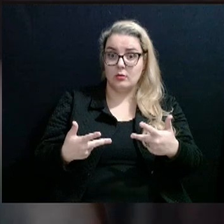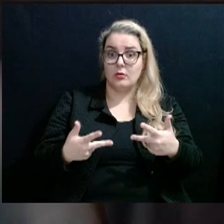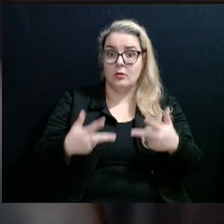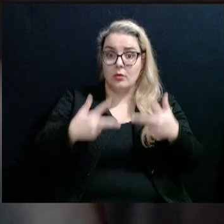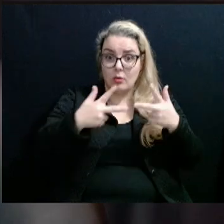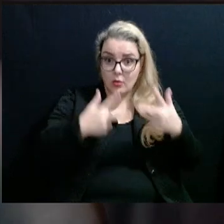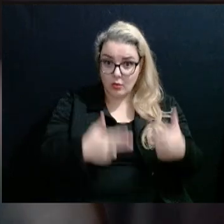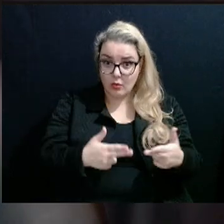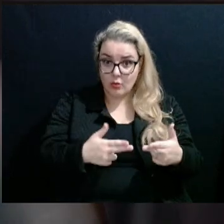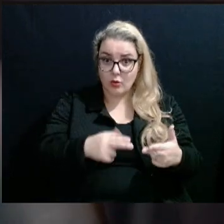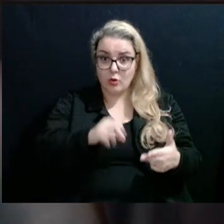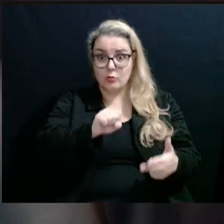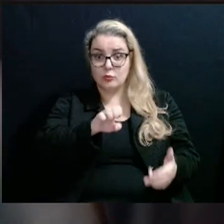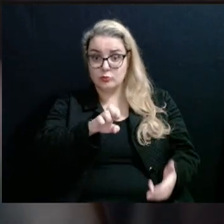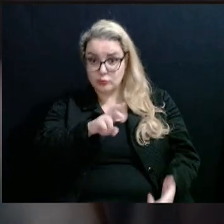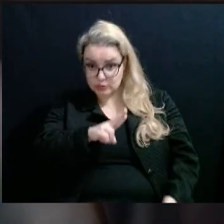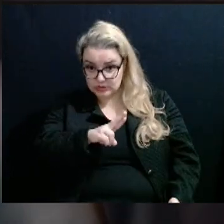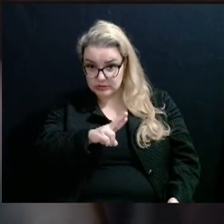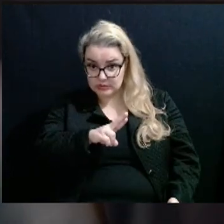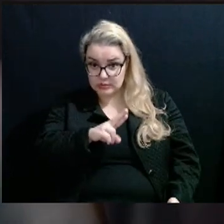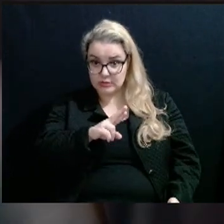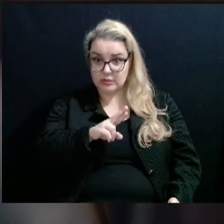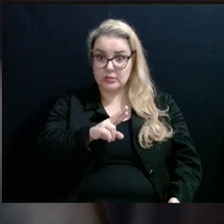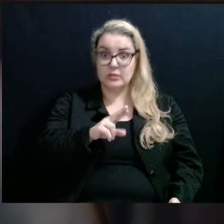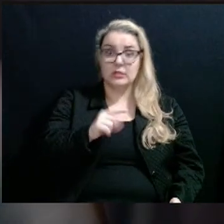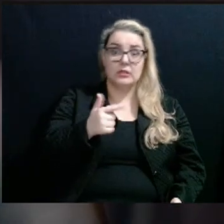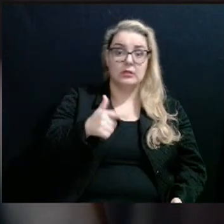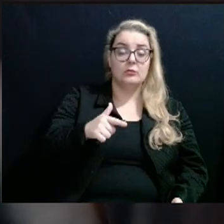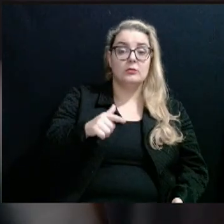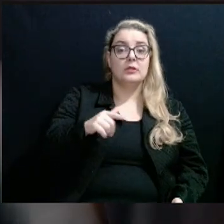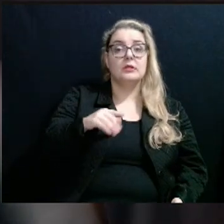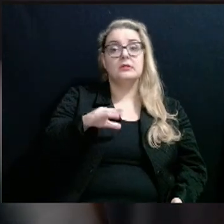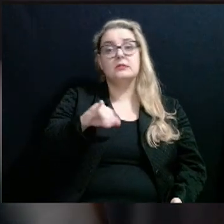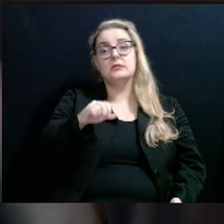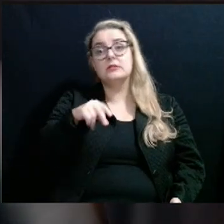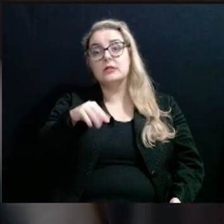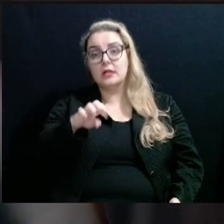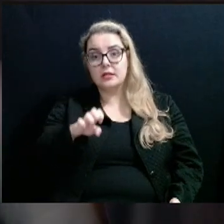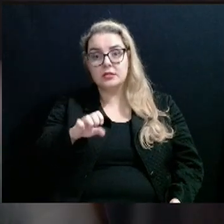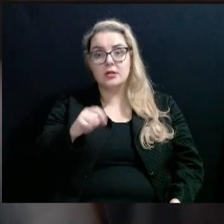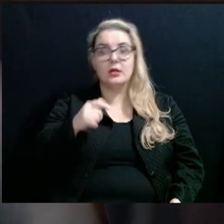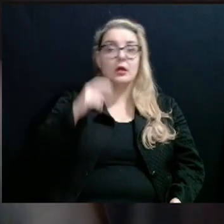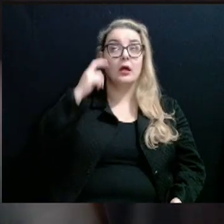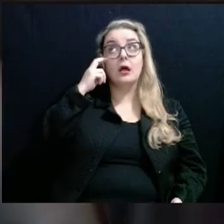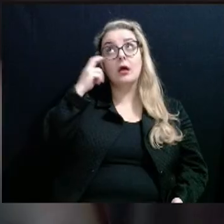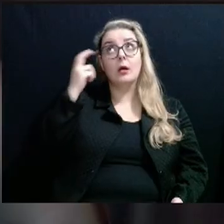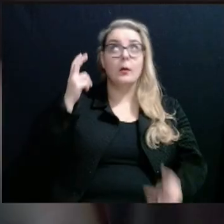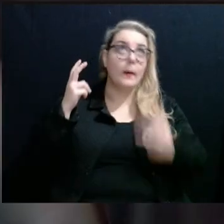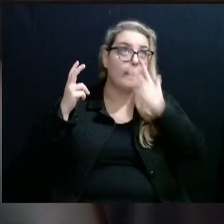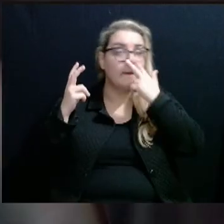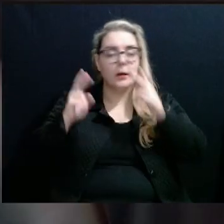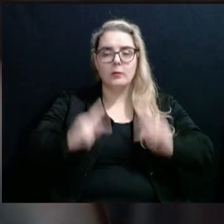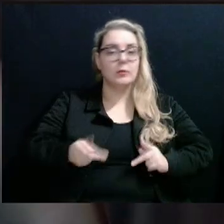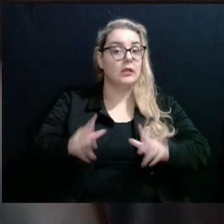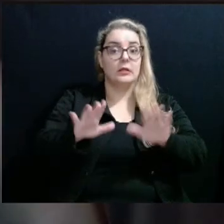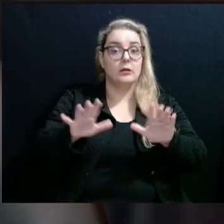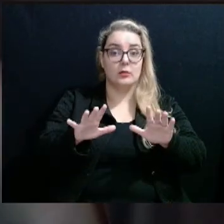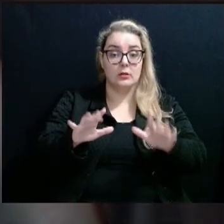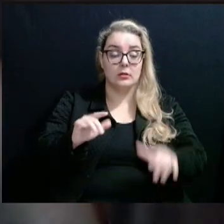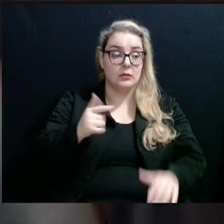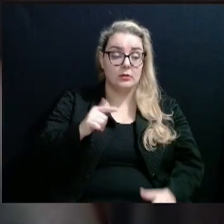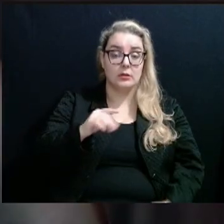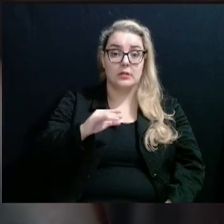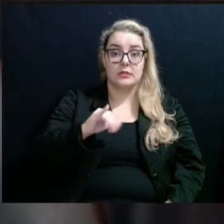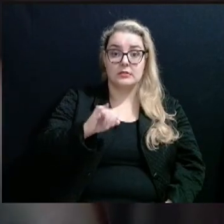senciente, e senciente não é aquele que tem inteligência semelhante à humana, não. Uhum. Senciente é Aqui, aquele que tem